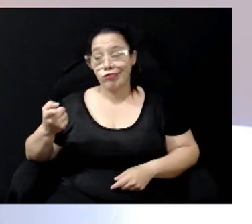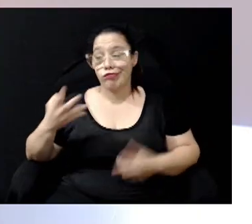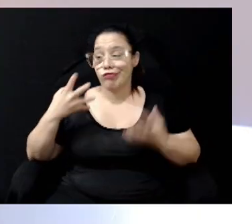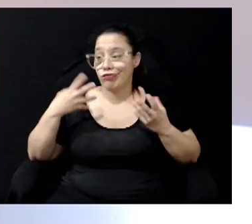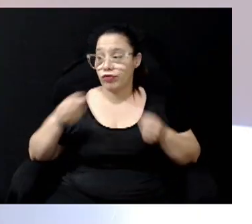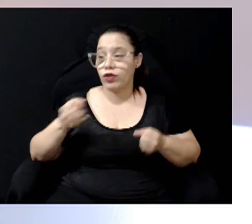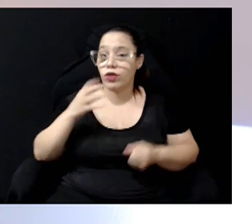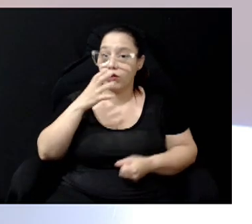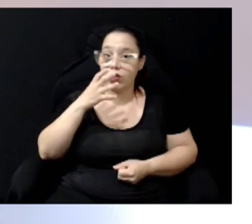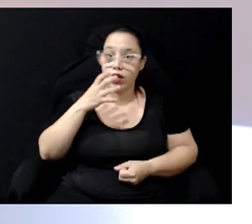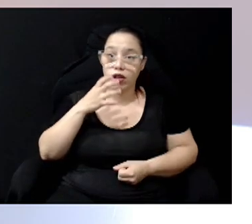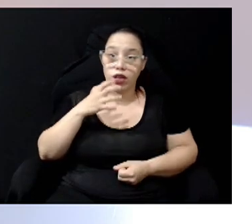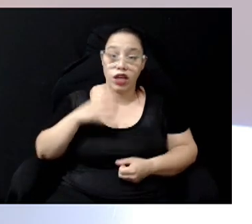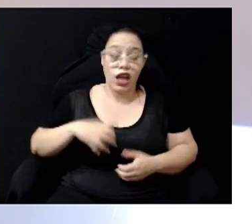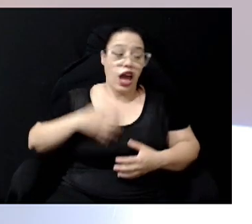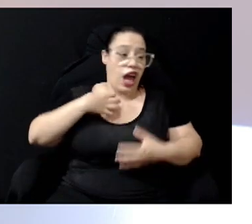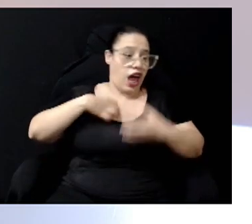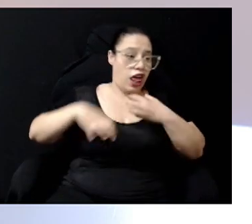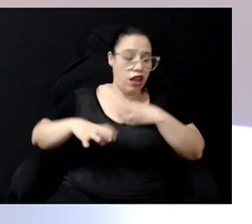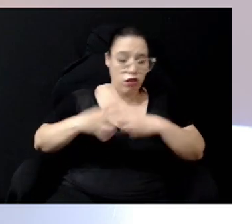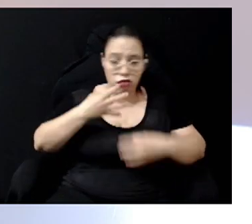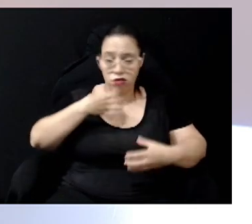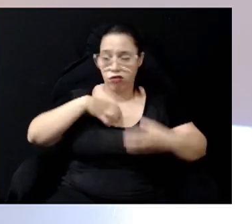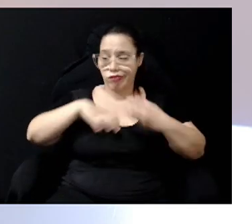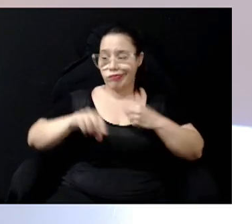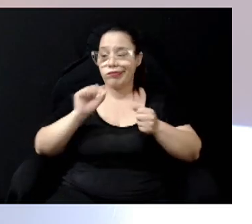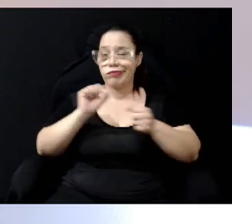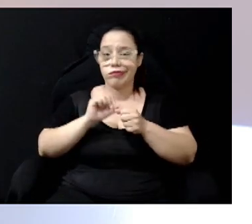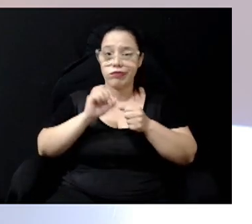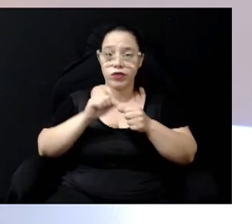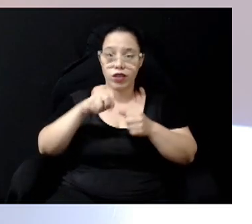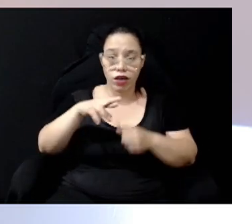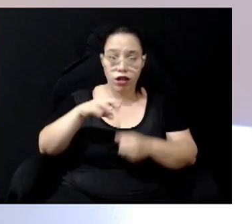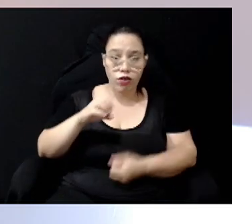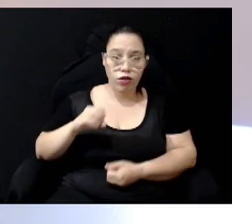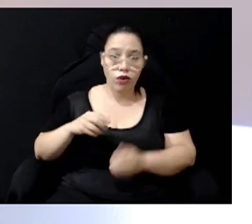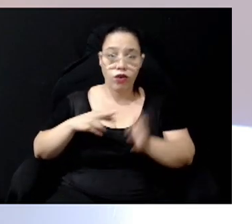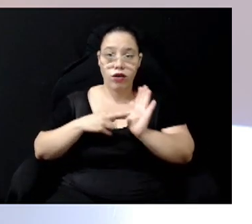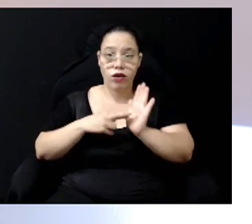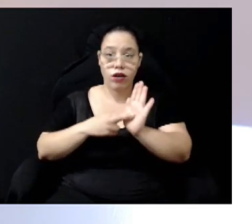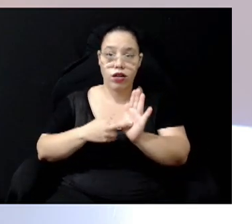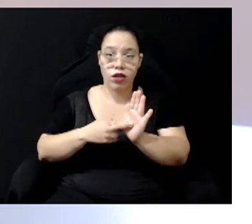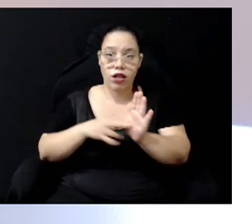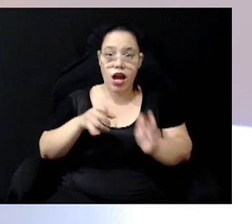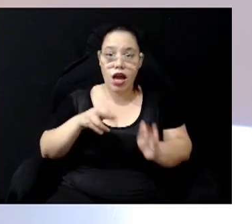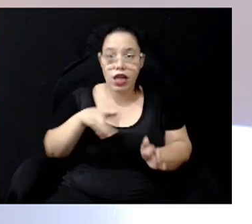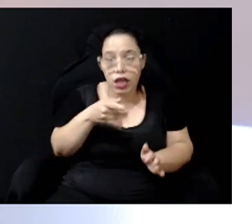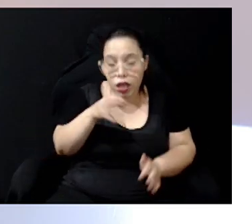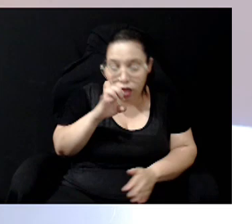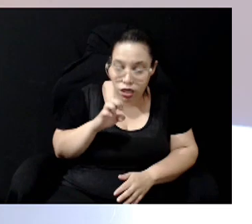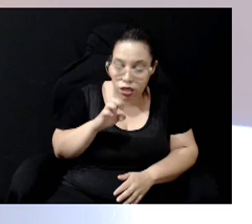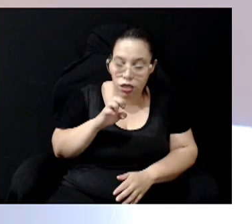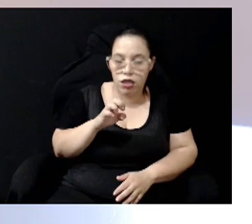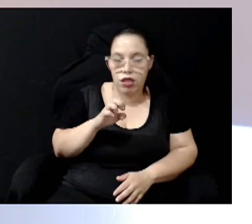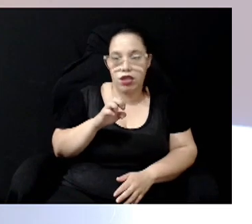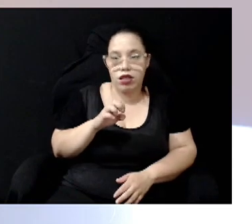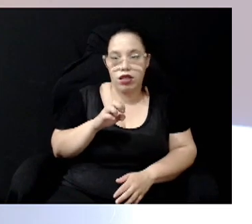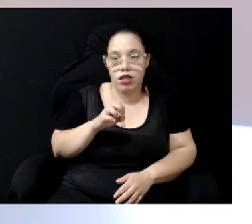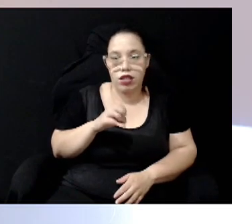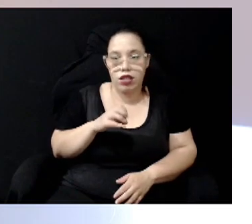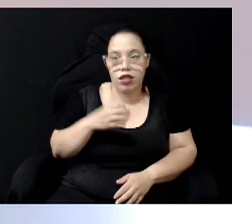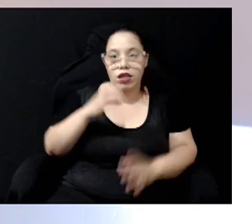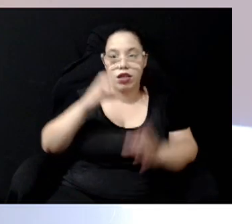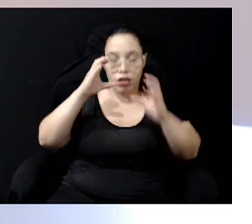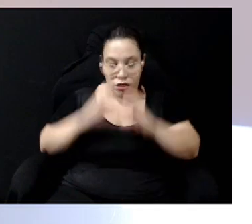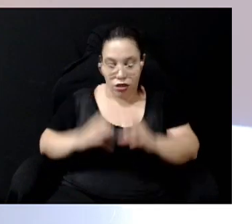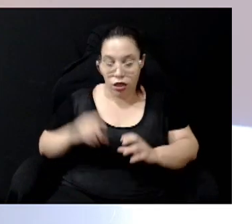ansiosos e aí o que a gente vai colocar no campo? A gente vai representar a ansiedade. Então eu vou colocar o comportamento daquele animal.